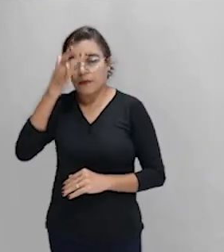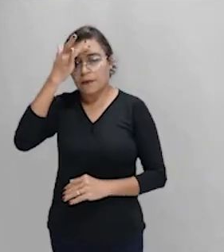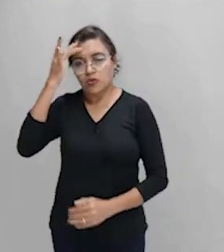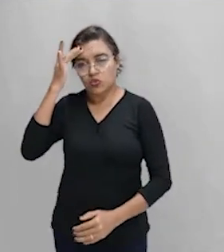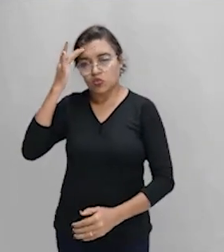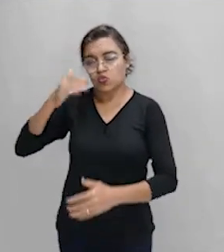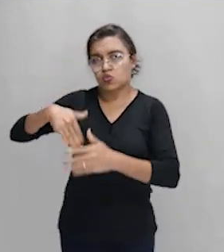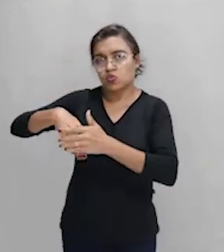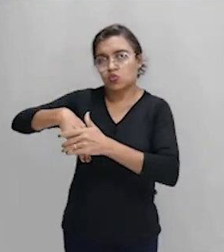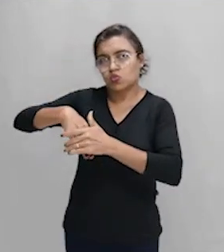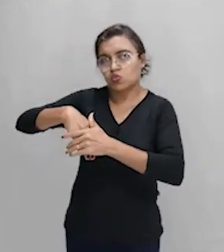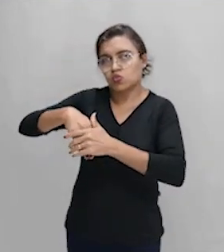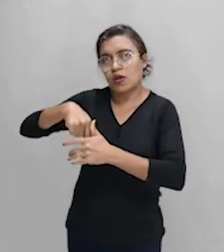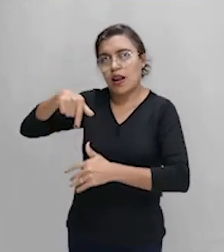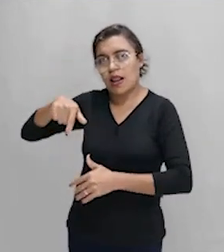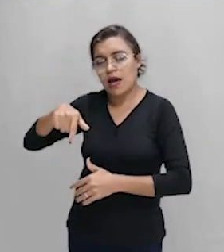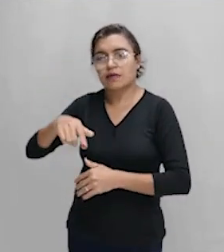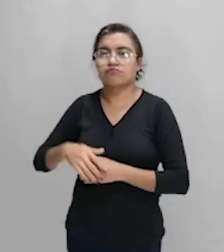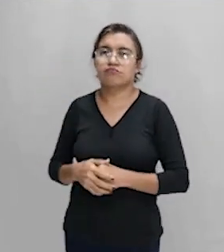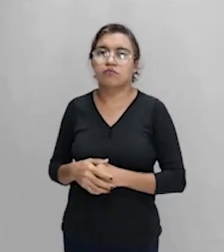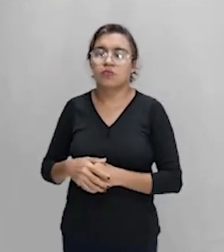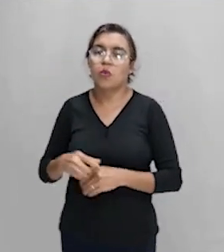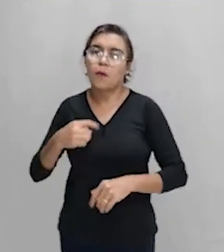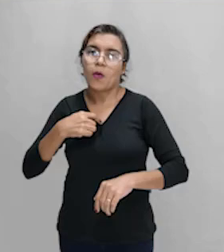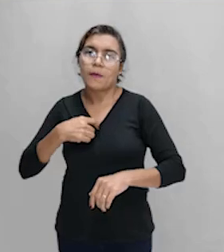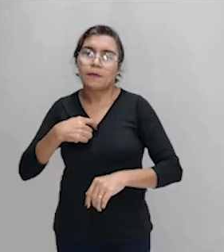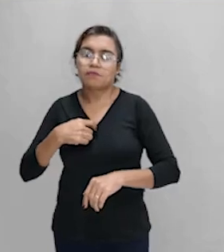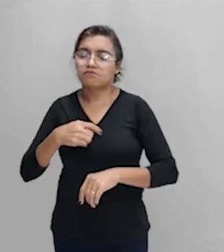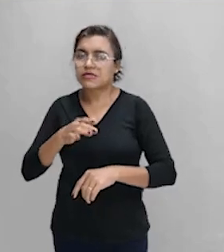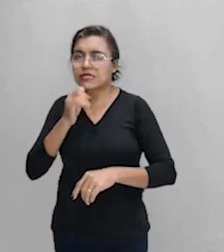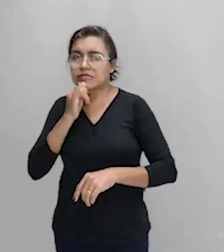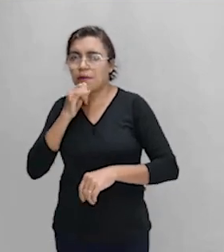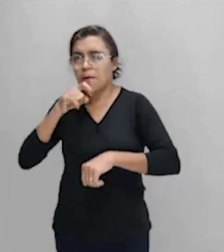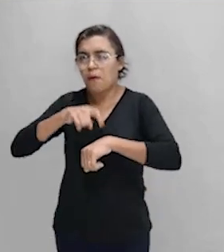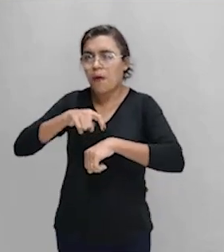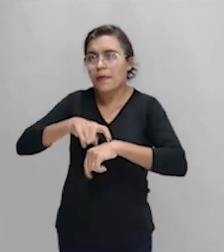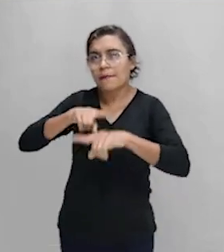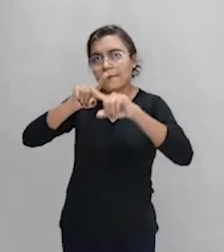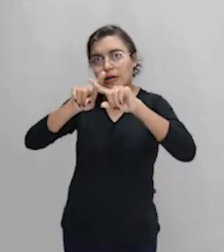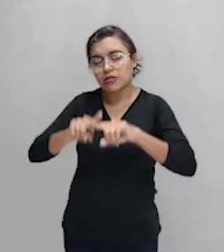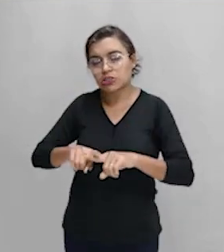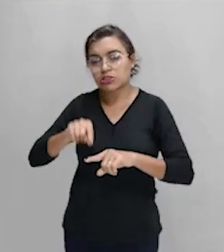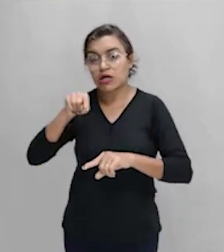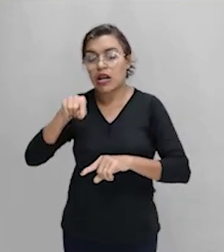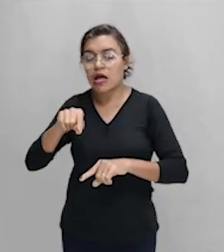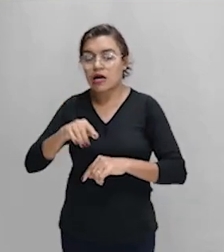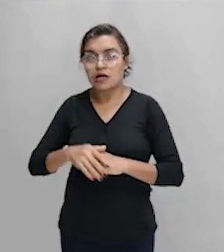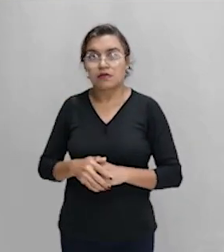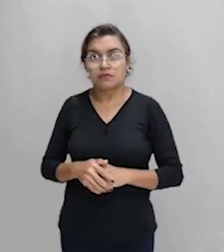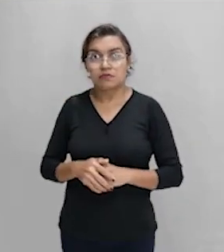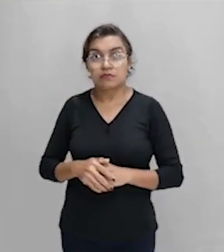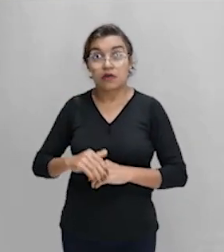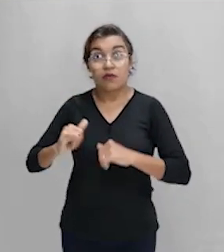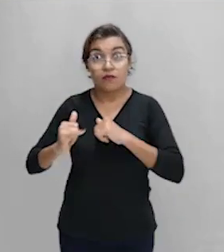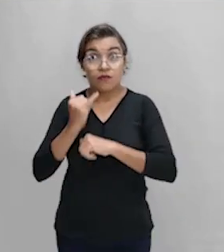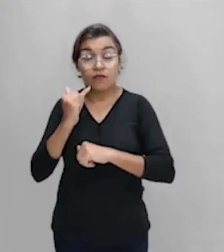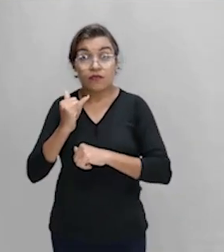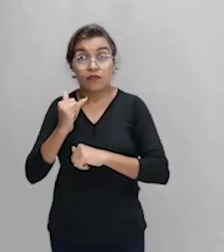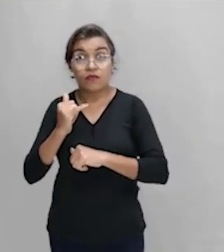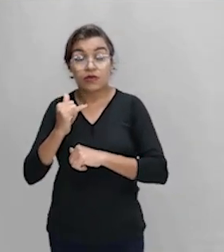bem extenuante. Chega a determinada partida, às vezes, o treinador poupa determinado jogador. Ele não está lesionado. Ele está sendo o